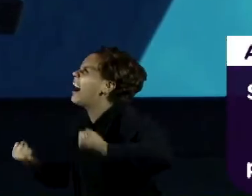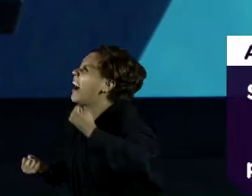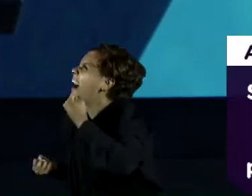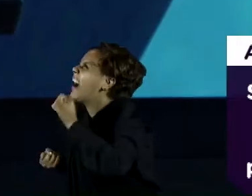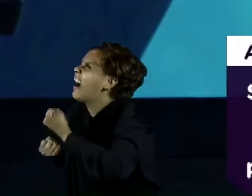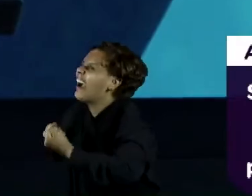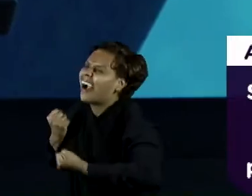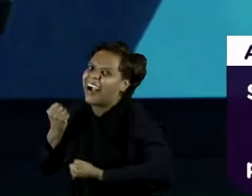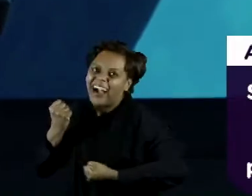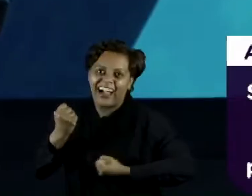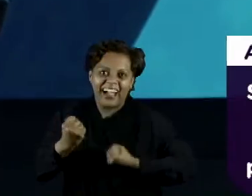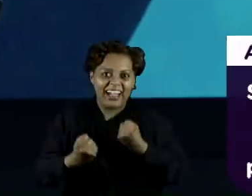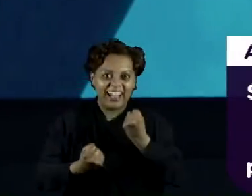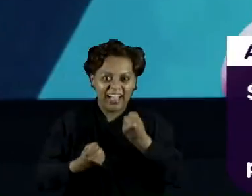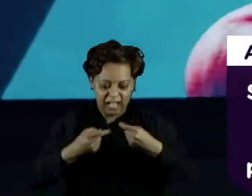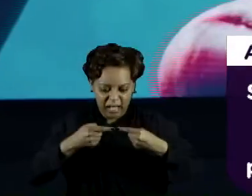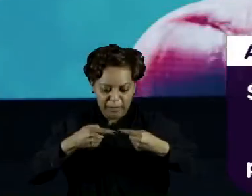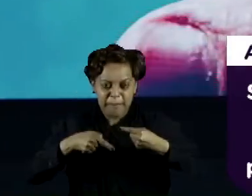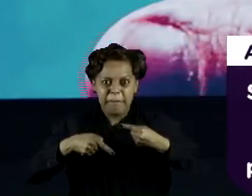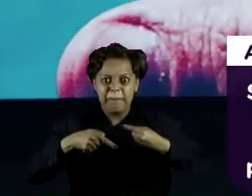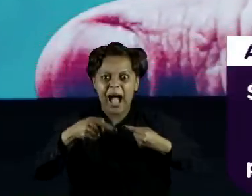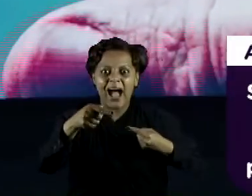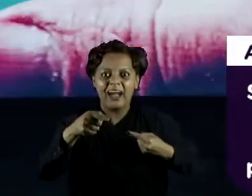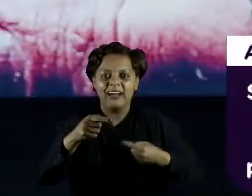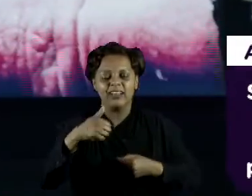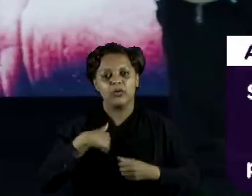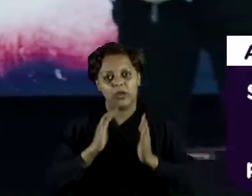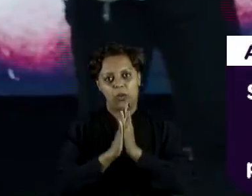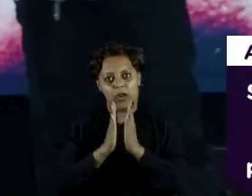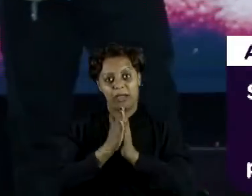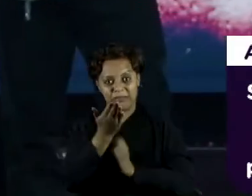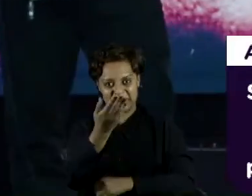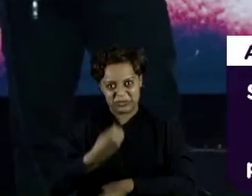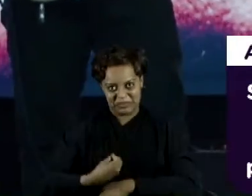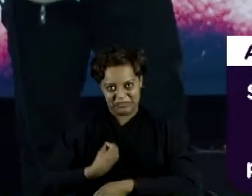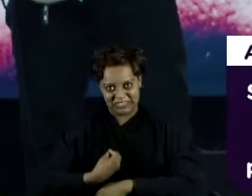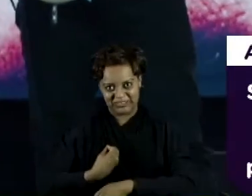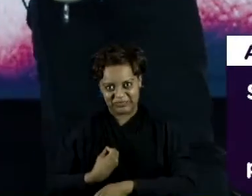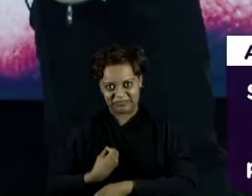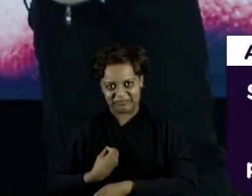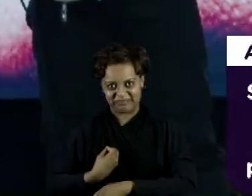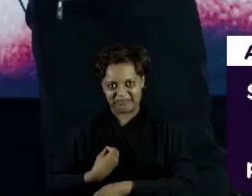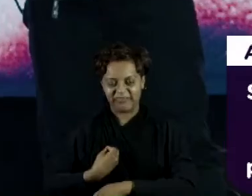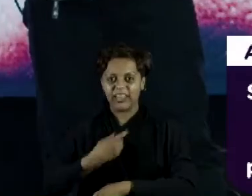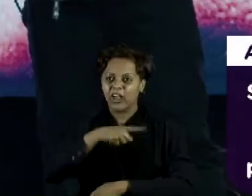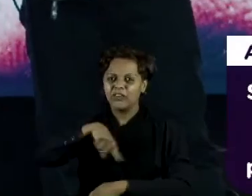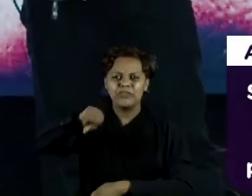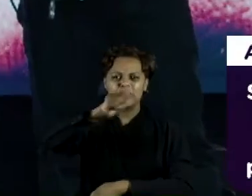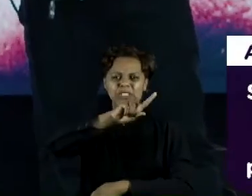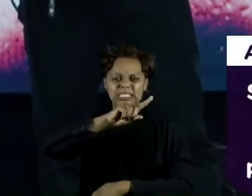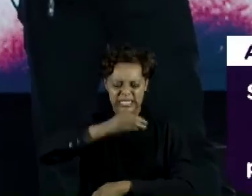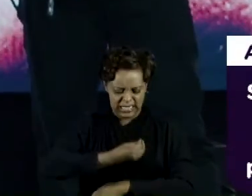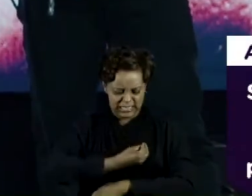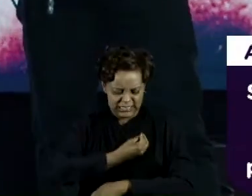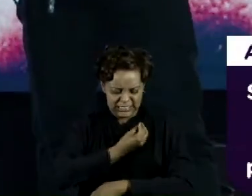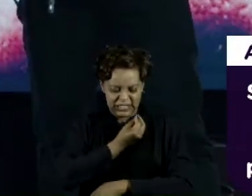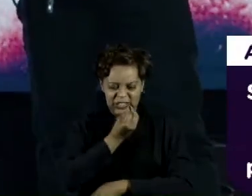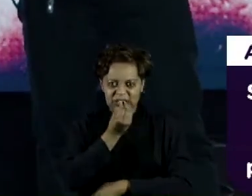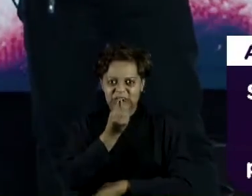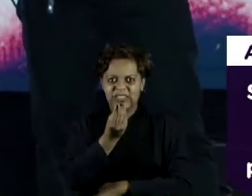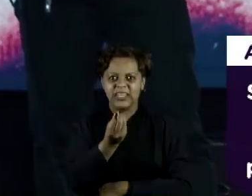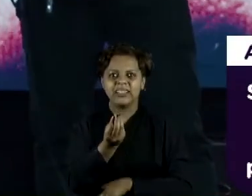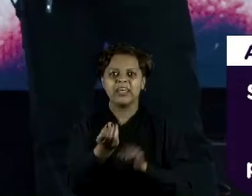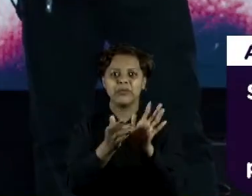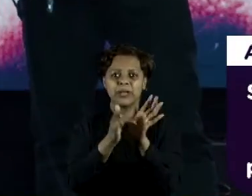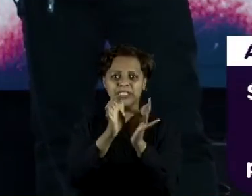e chegar até a linha de chegada, eu quero orar por você. Se houver alguém aqui que quer entregar a sua vida para o Senhor Jesus,